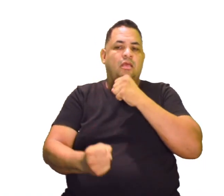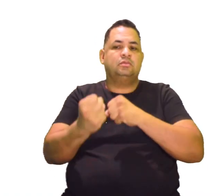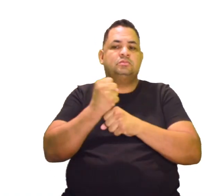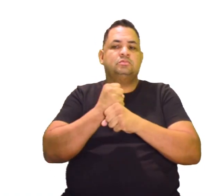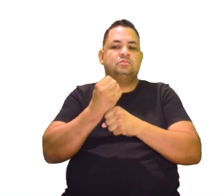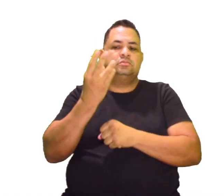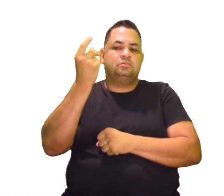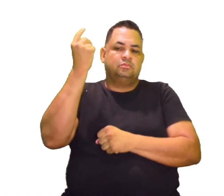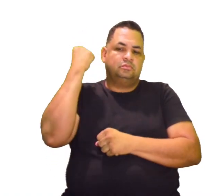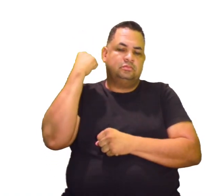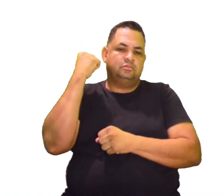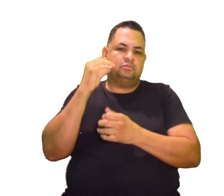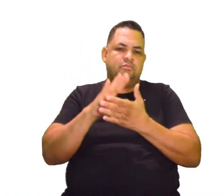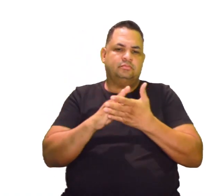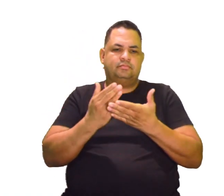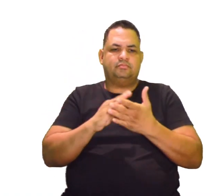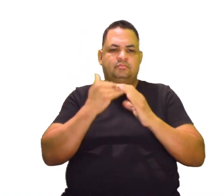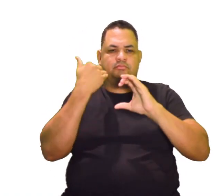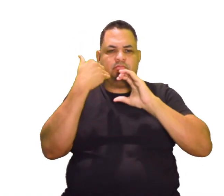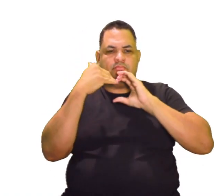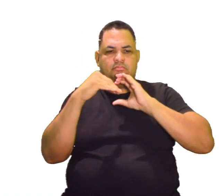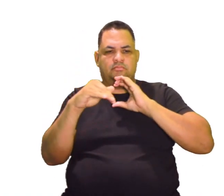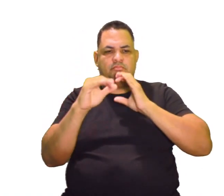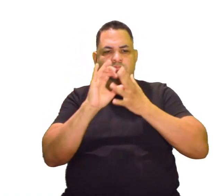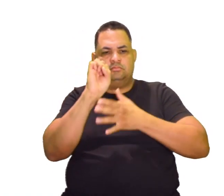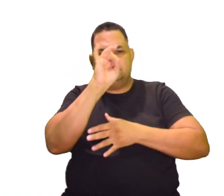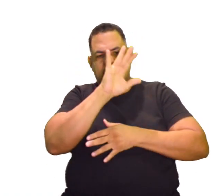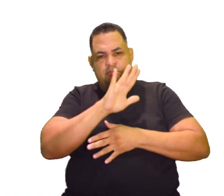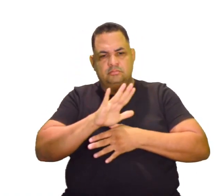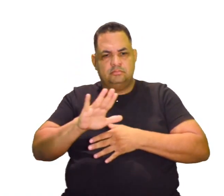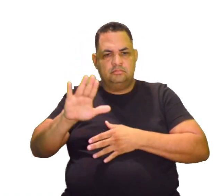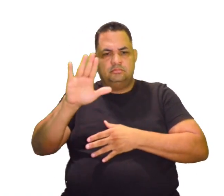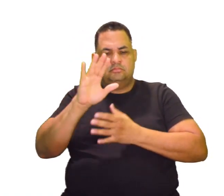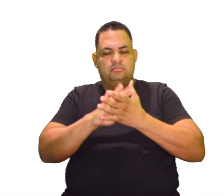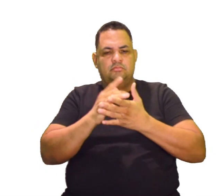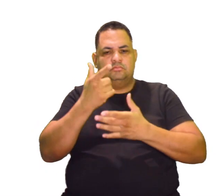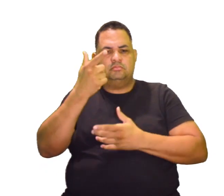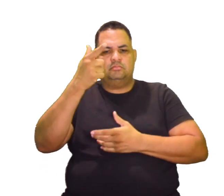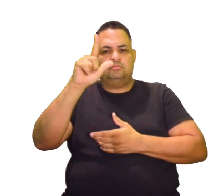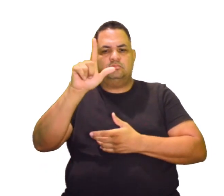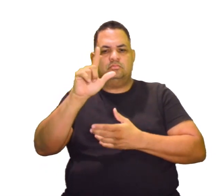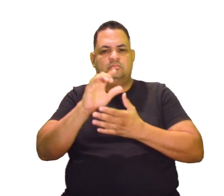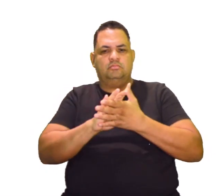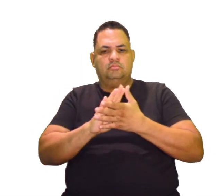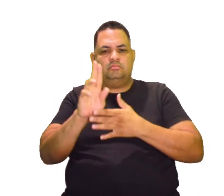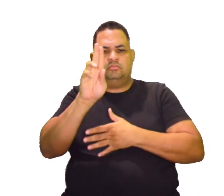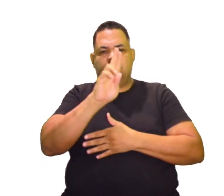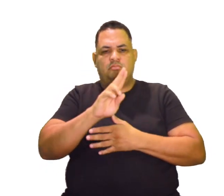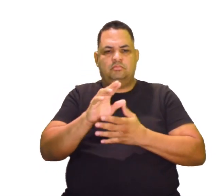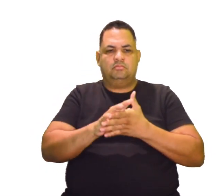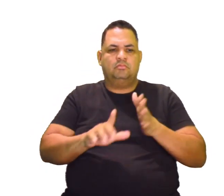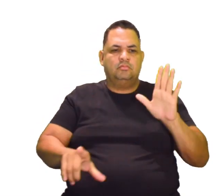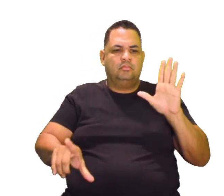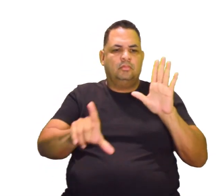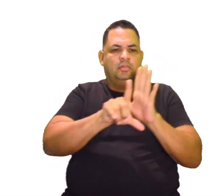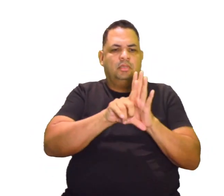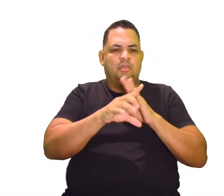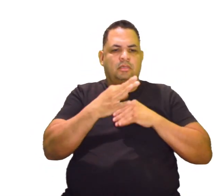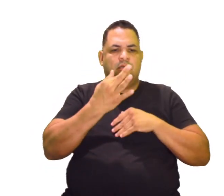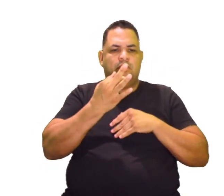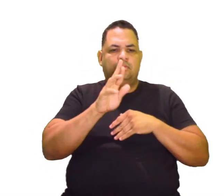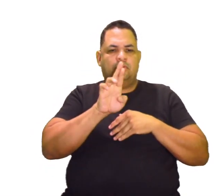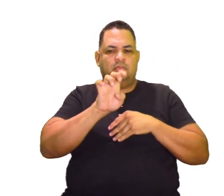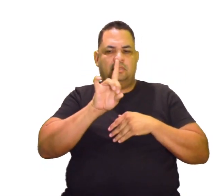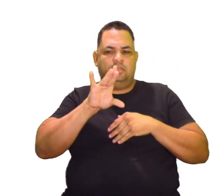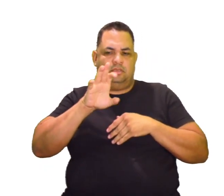fizeram e enviaram as imagens e eles conseguiram aplicar a lei da frontalidade.